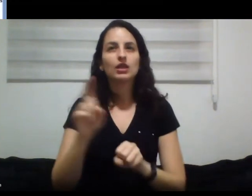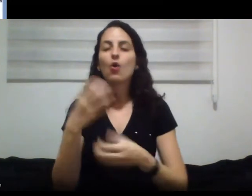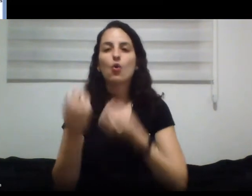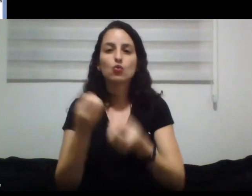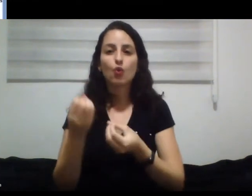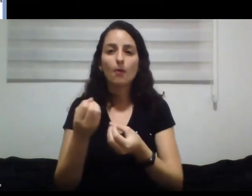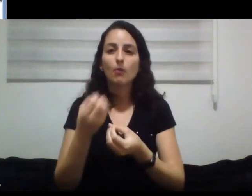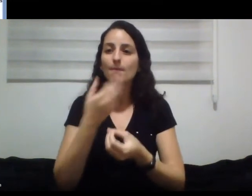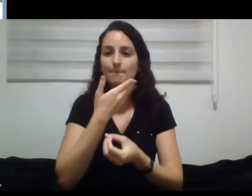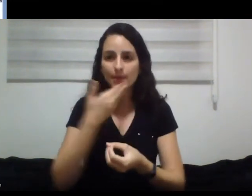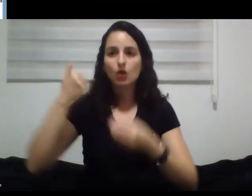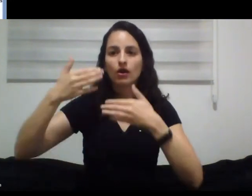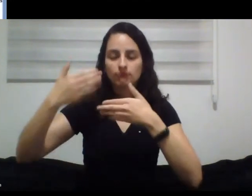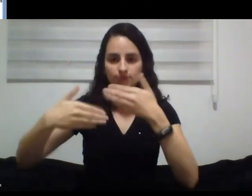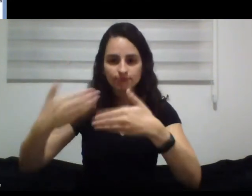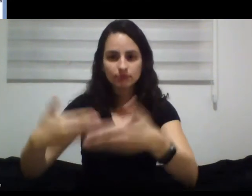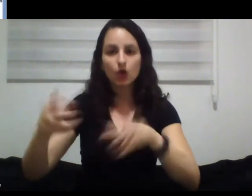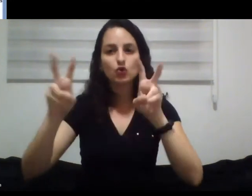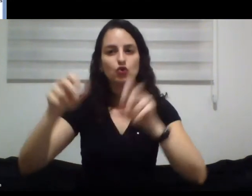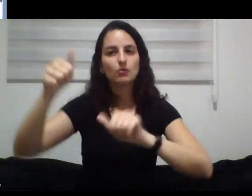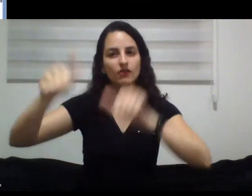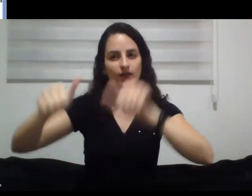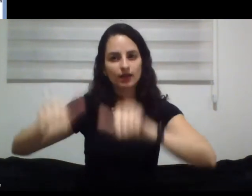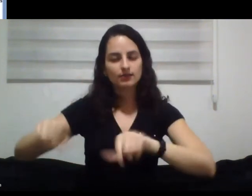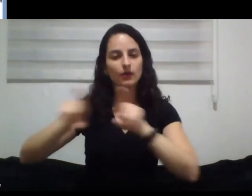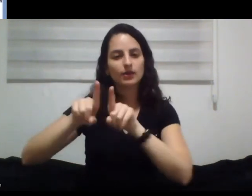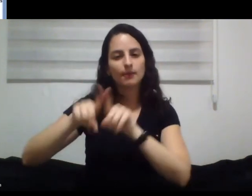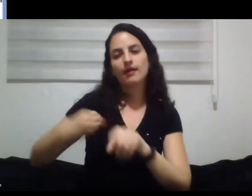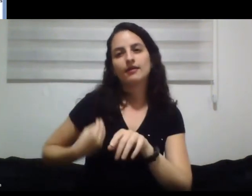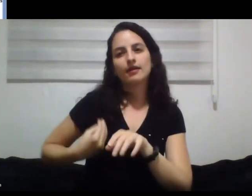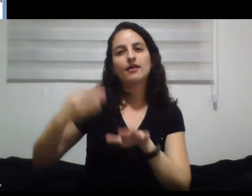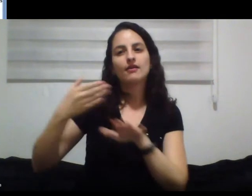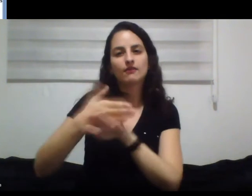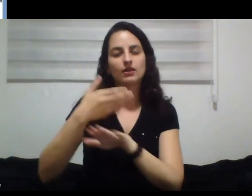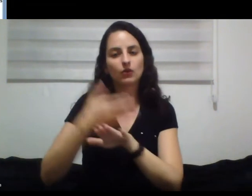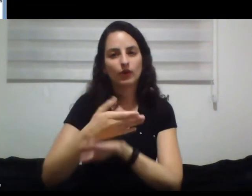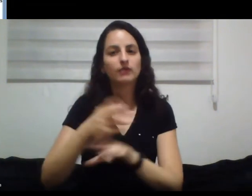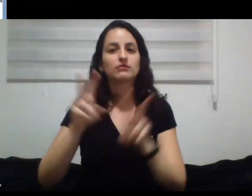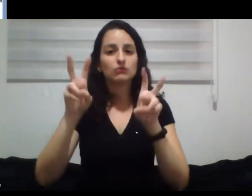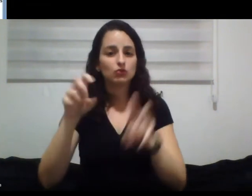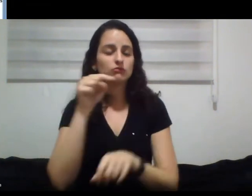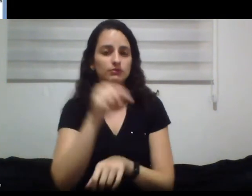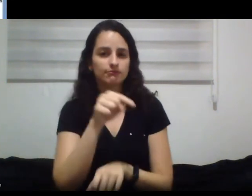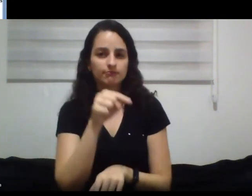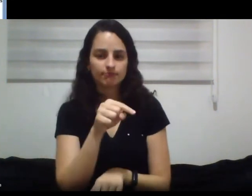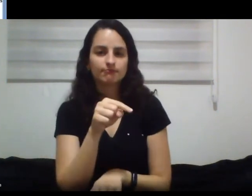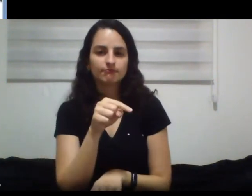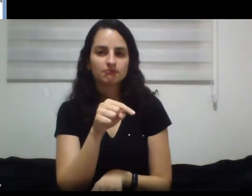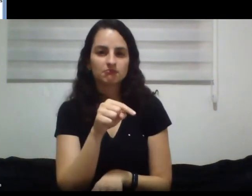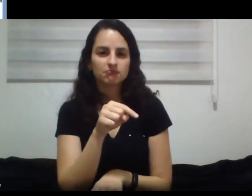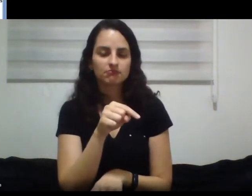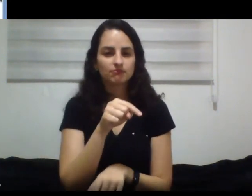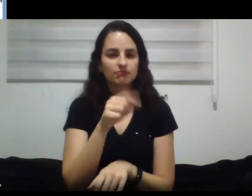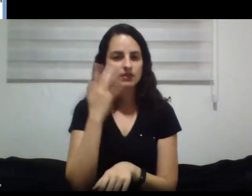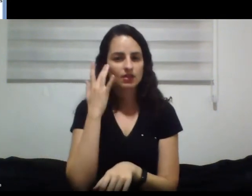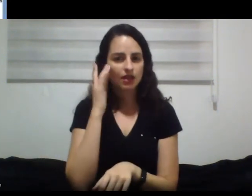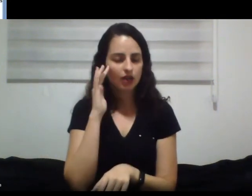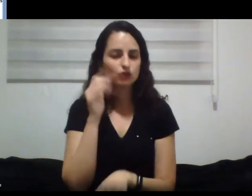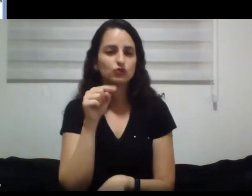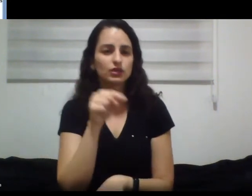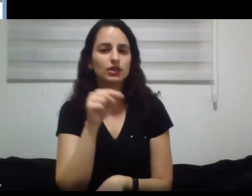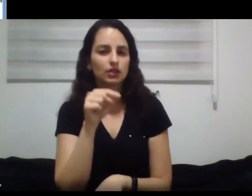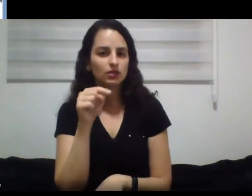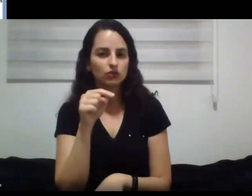Então, como é que a gente contabiliza isso em vista da resolução lá de 75% de frequência? Obrigada. Isso tem a ver